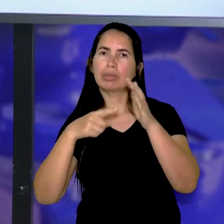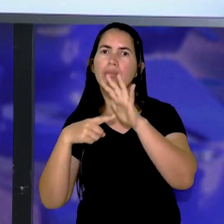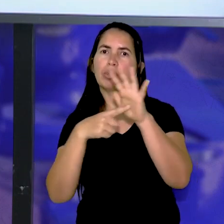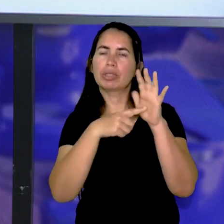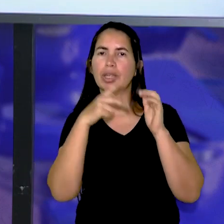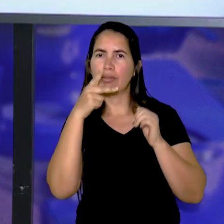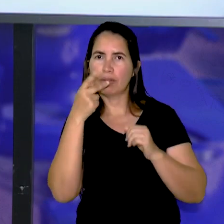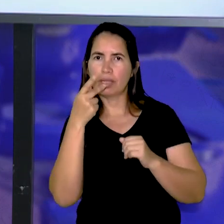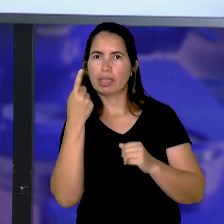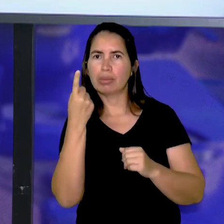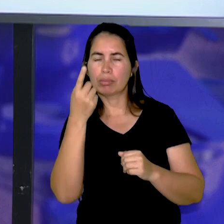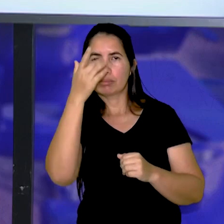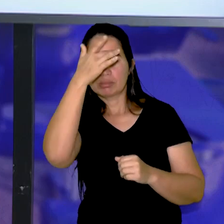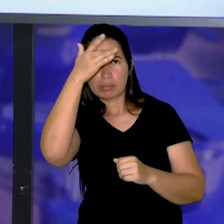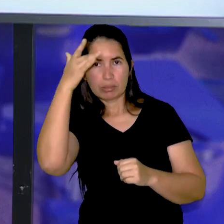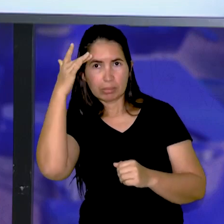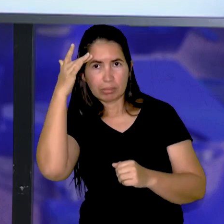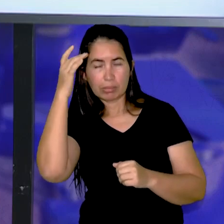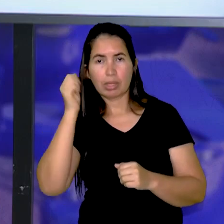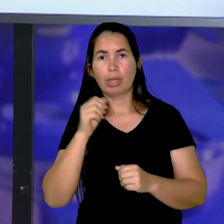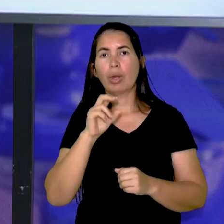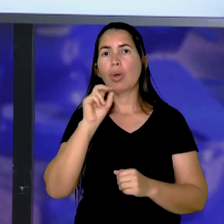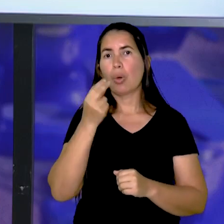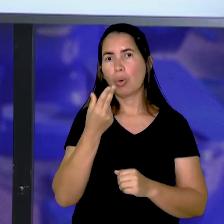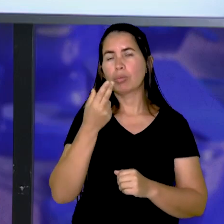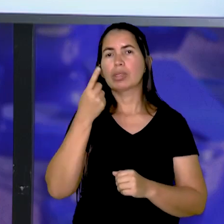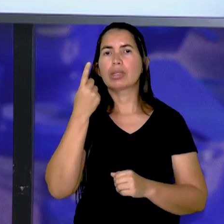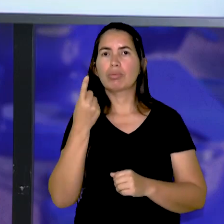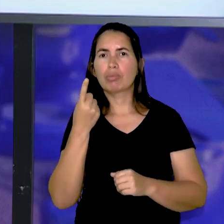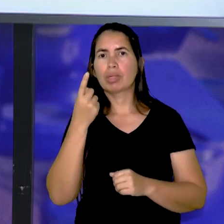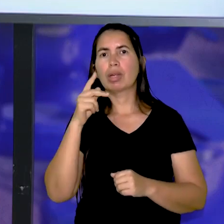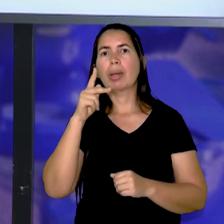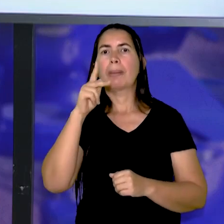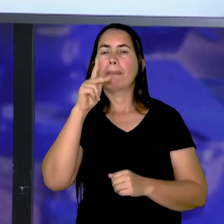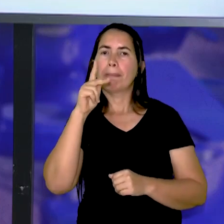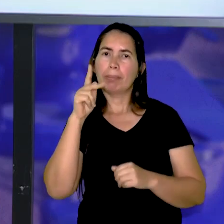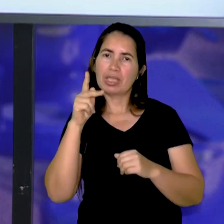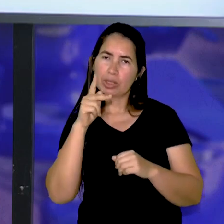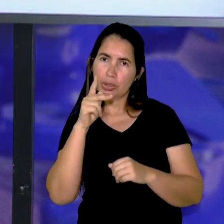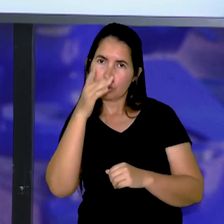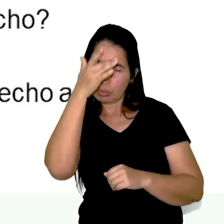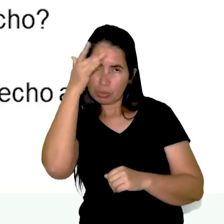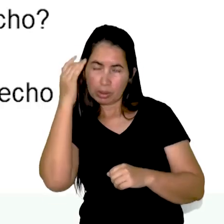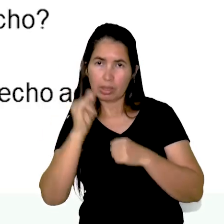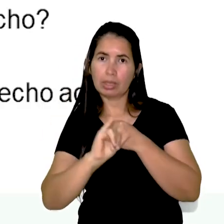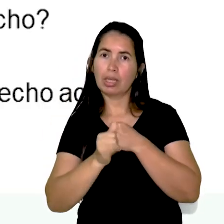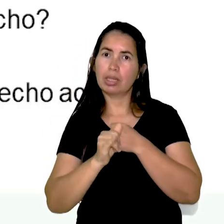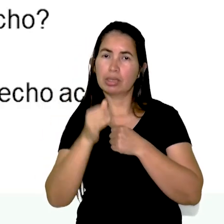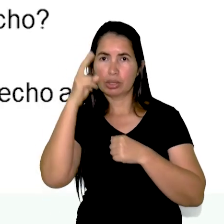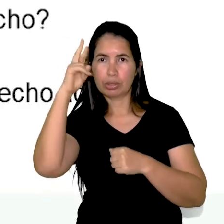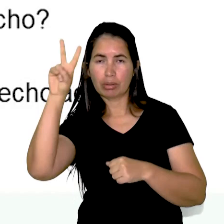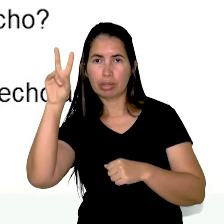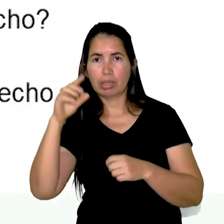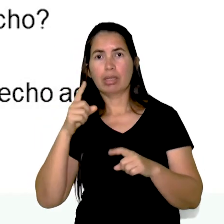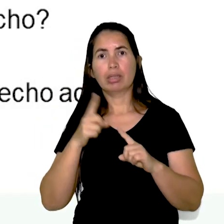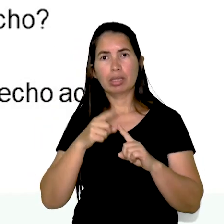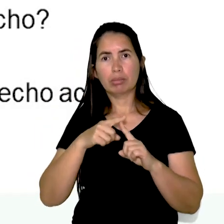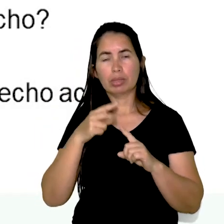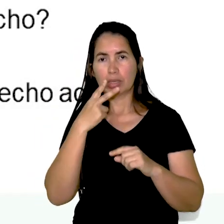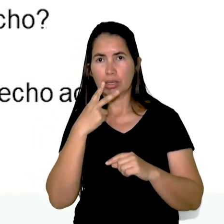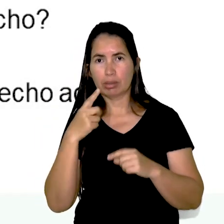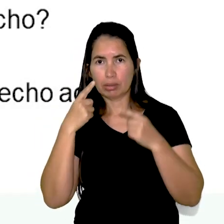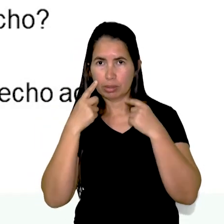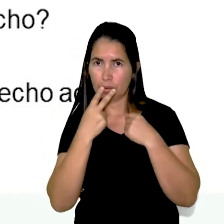um personagem ou a fala de um narrador. Então, vamos lá responder? O tipo de linguagem é uma